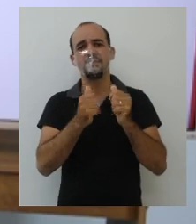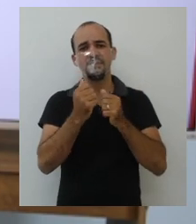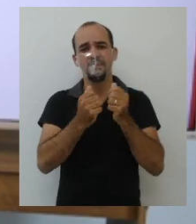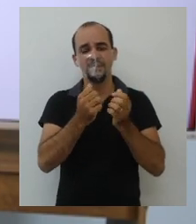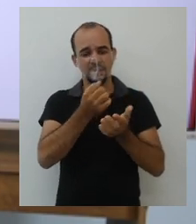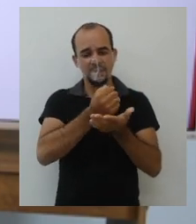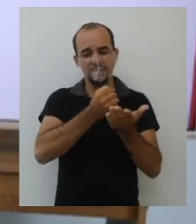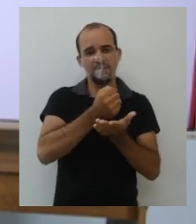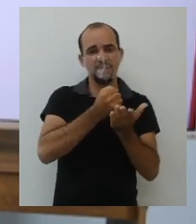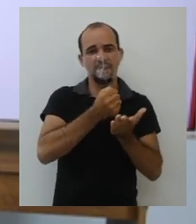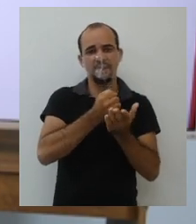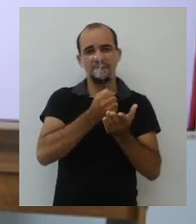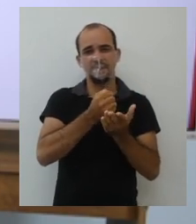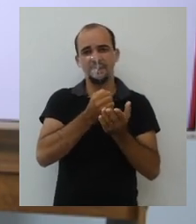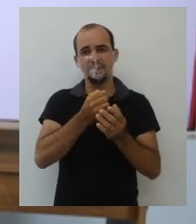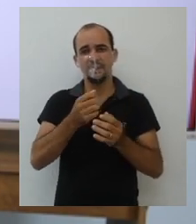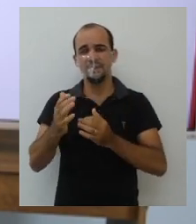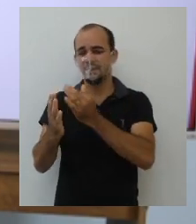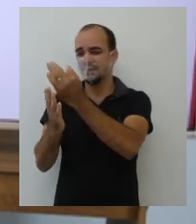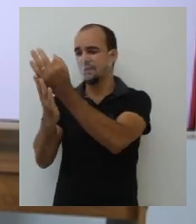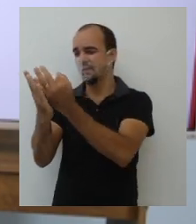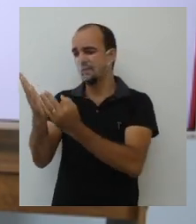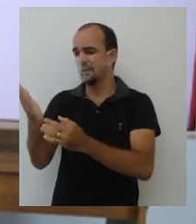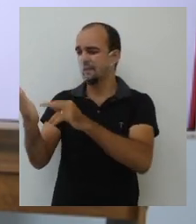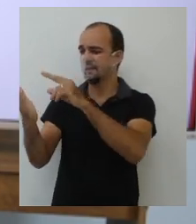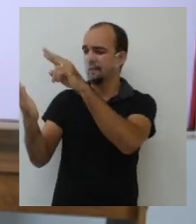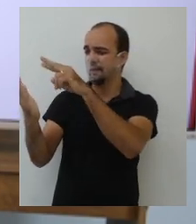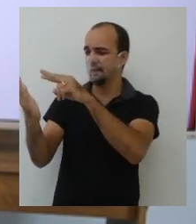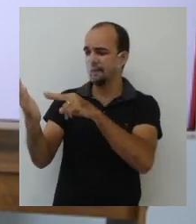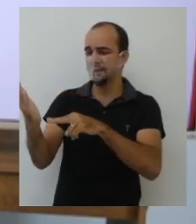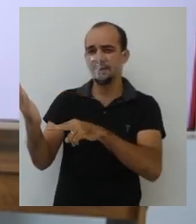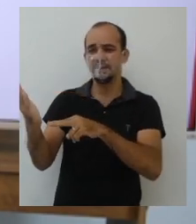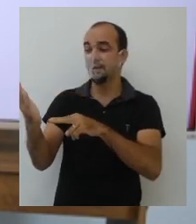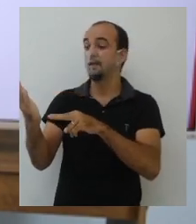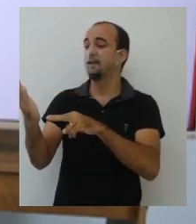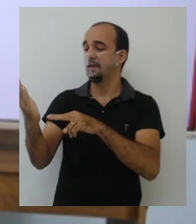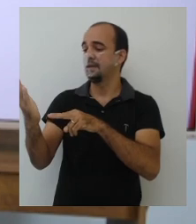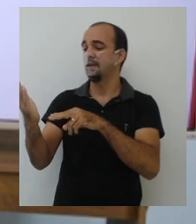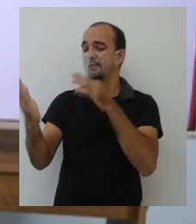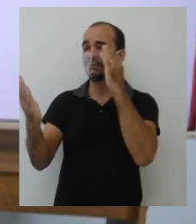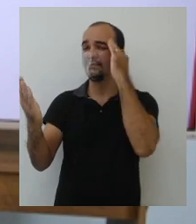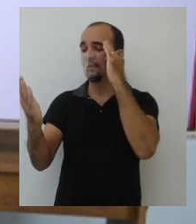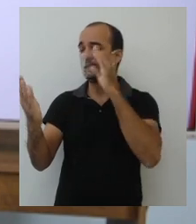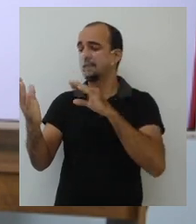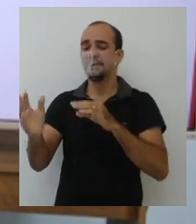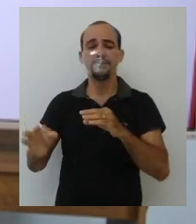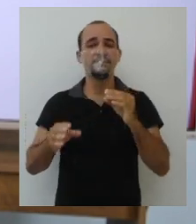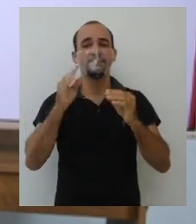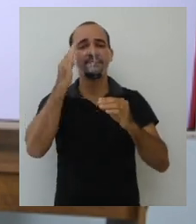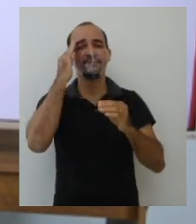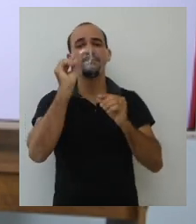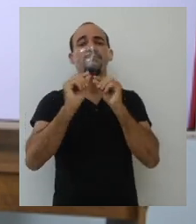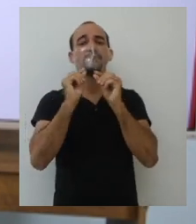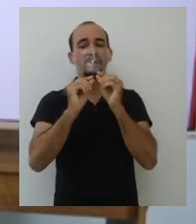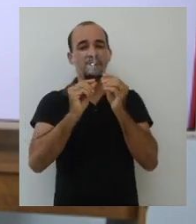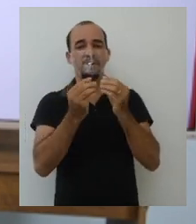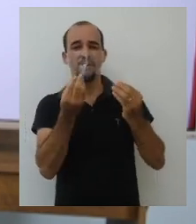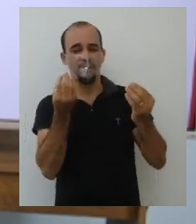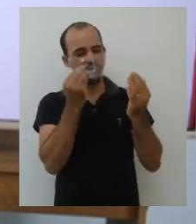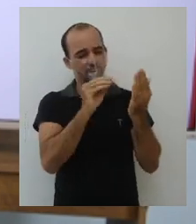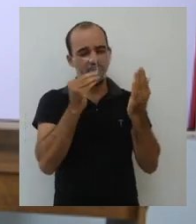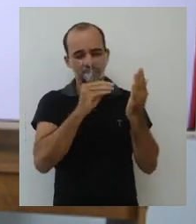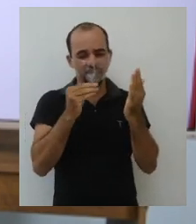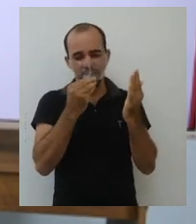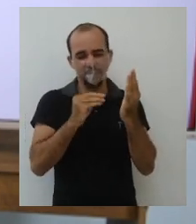base. Você tendo o texto base, você vai resumir. Você vai tirar desse texto base